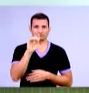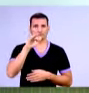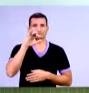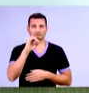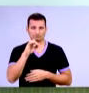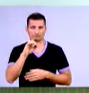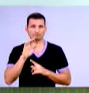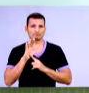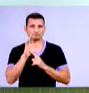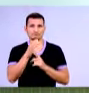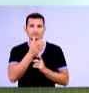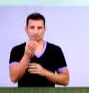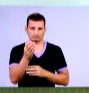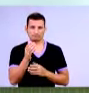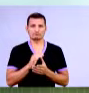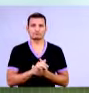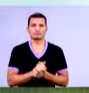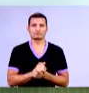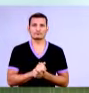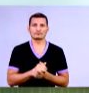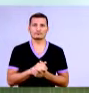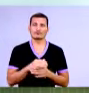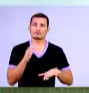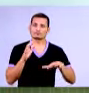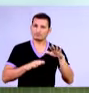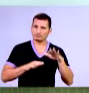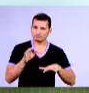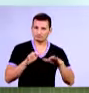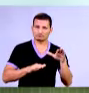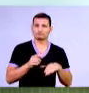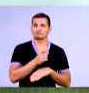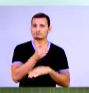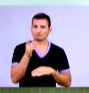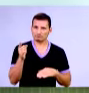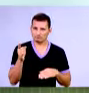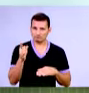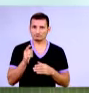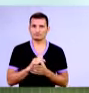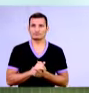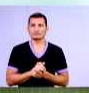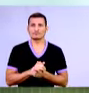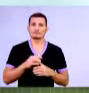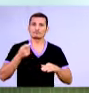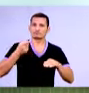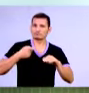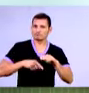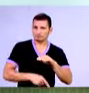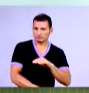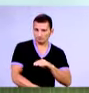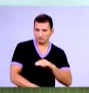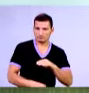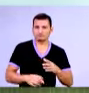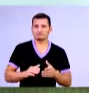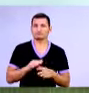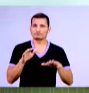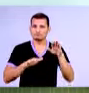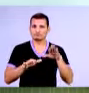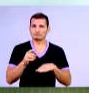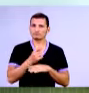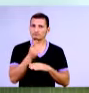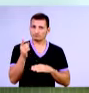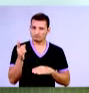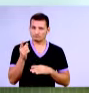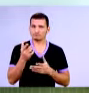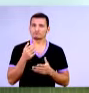caminhos, alguns atalhos e vai depender muito de você, o aprofundamento, né? Vai depender muito da